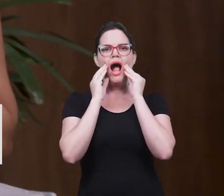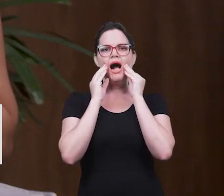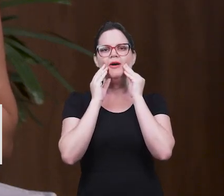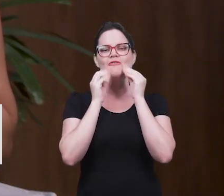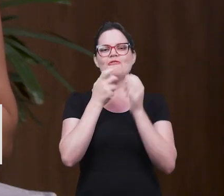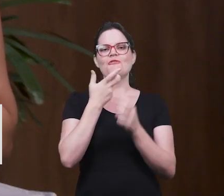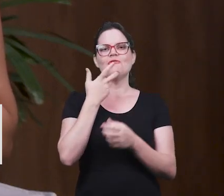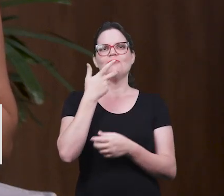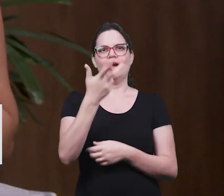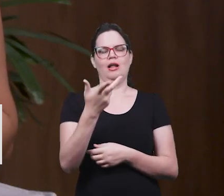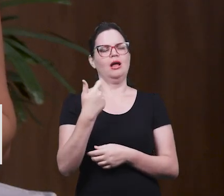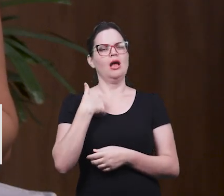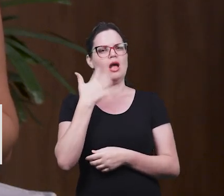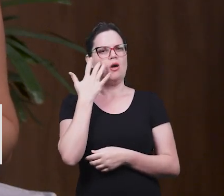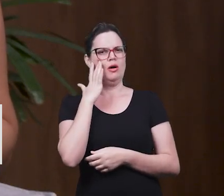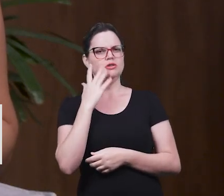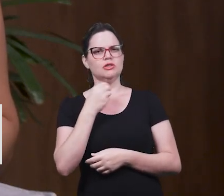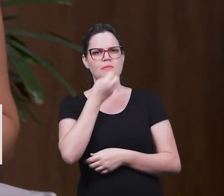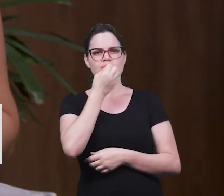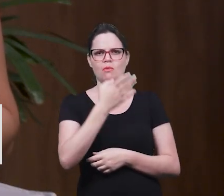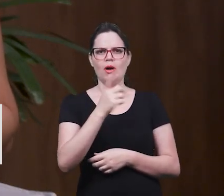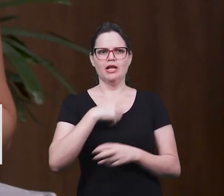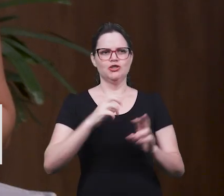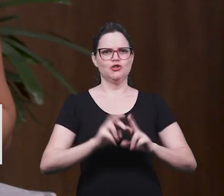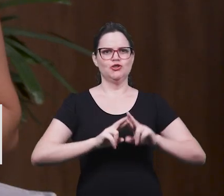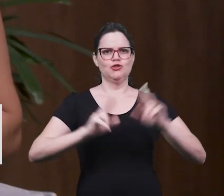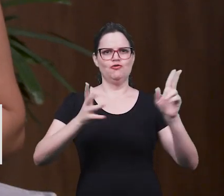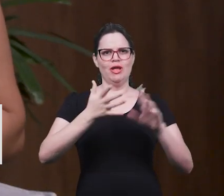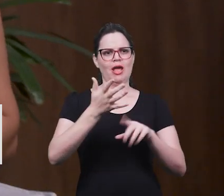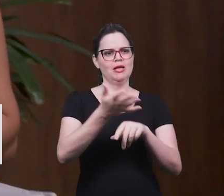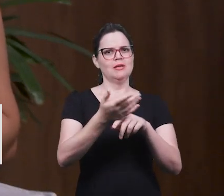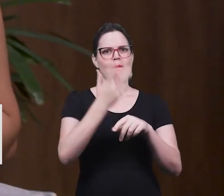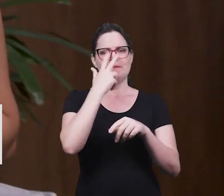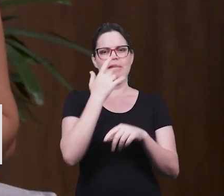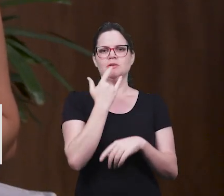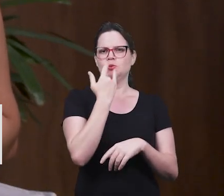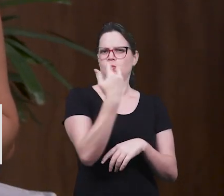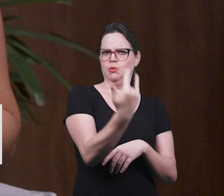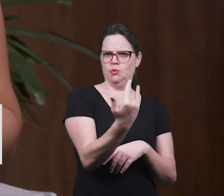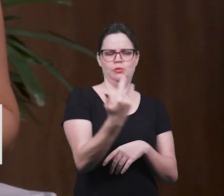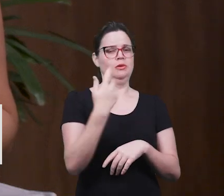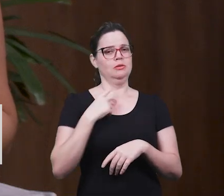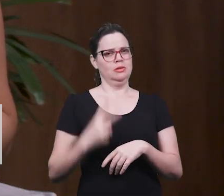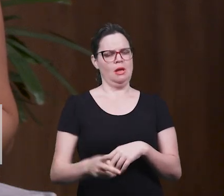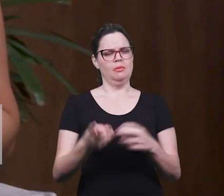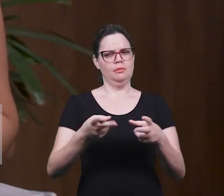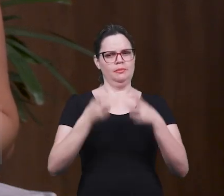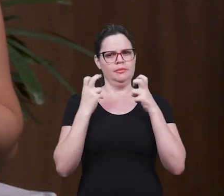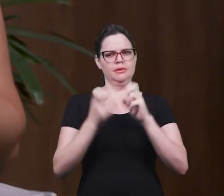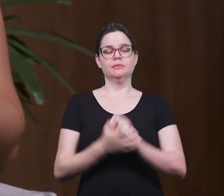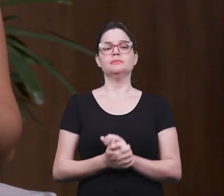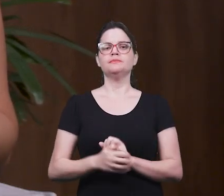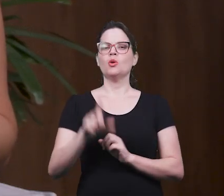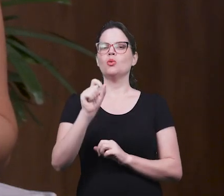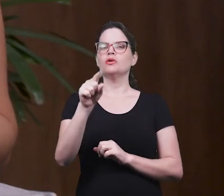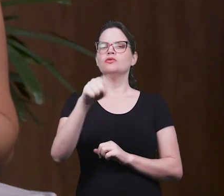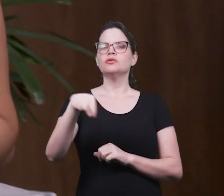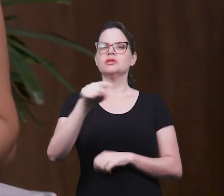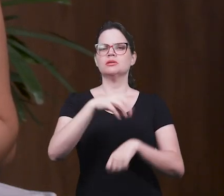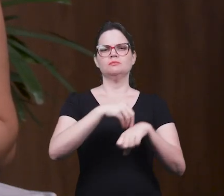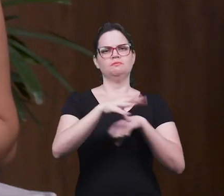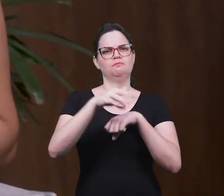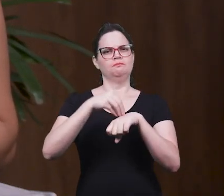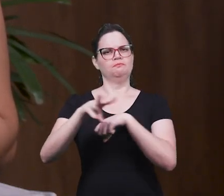faz toda a diferença para vender um serviço, vender um produto, e eu sempre percebi isso. Então, o que você pode